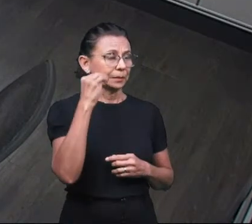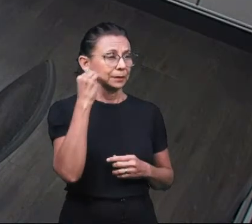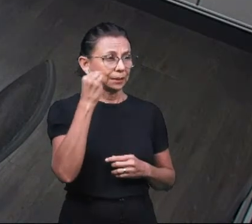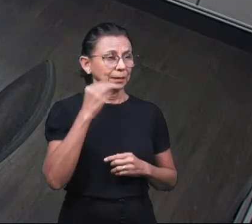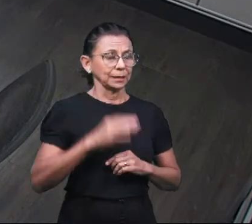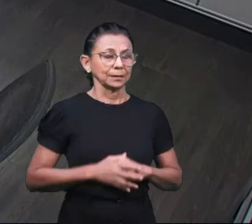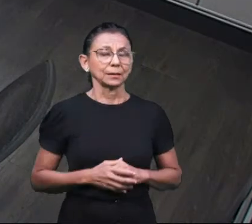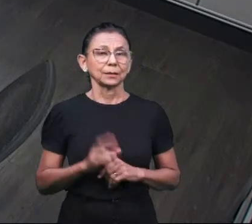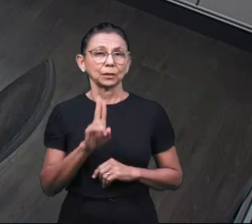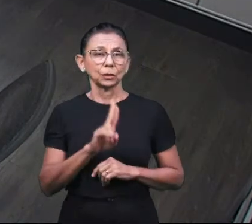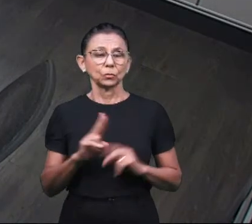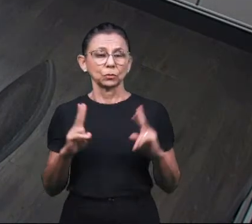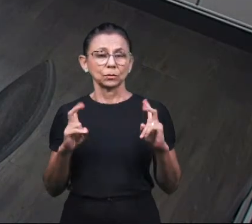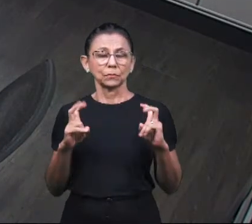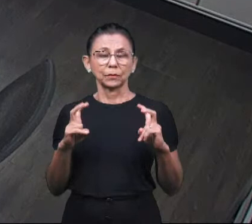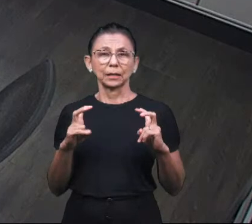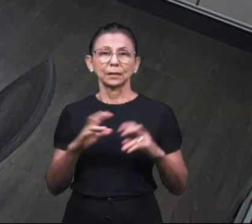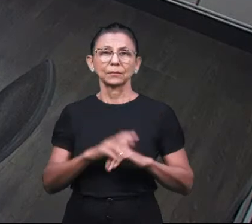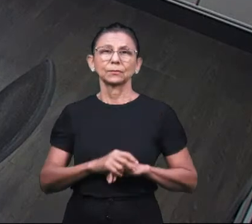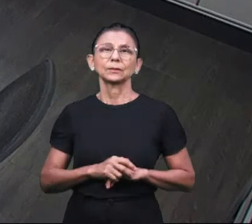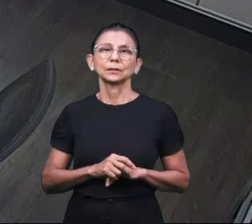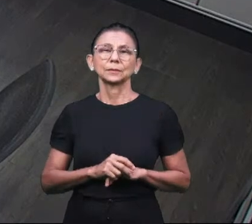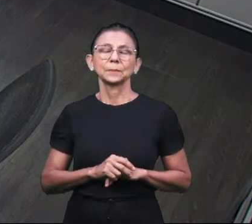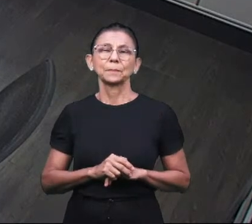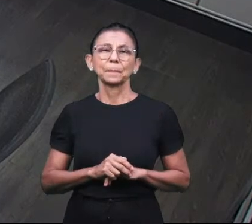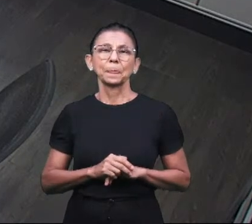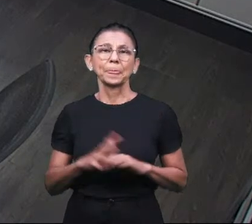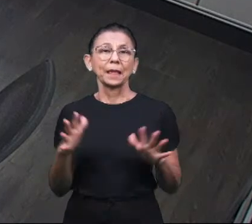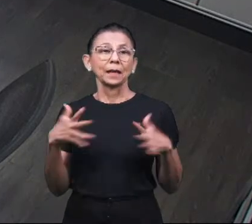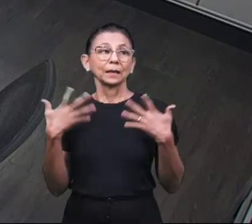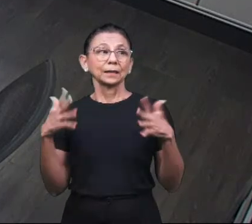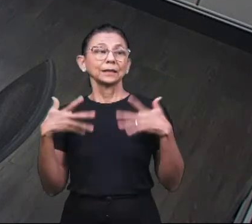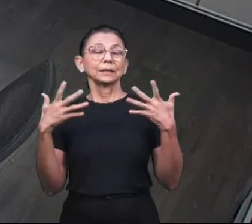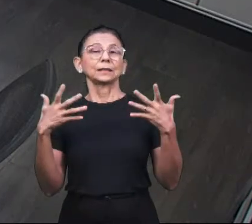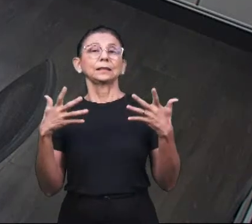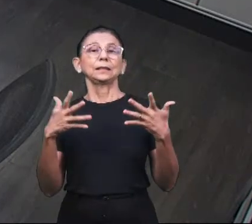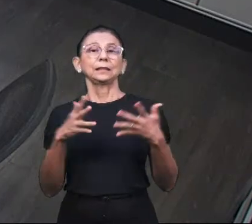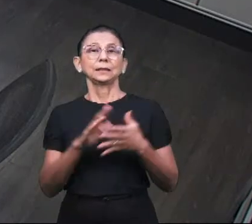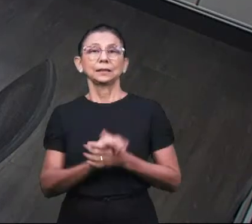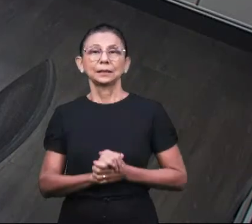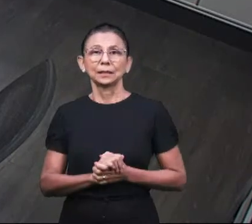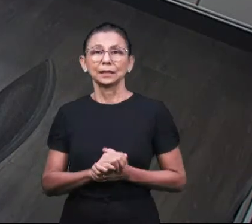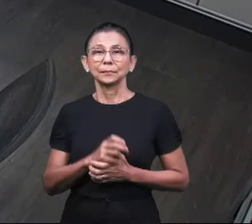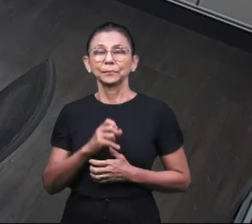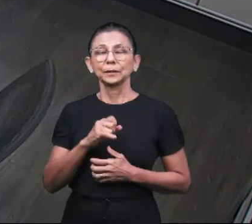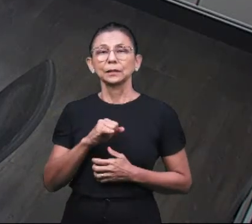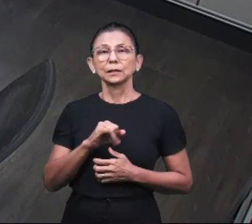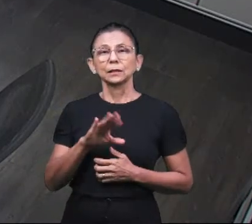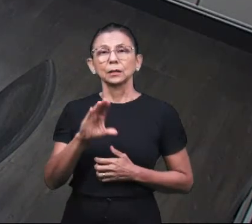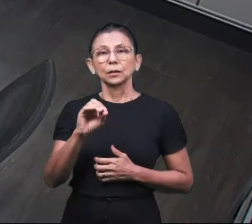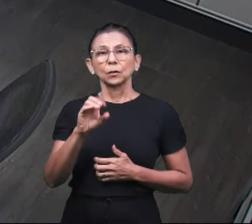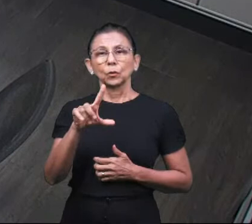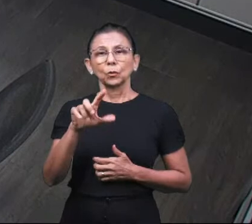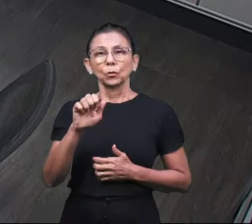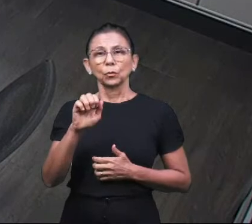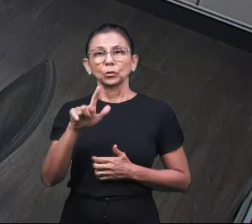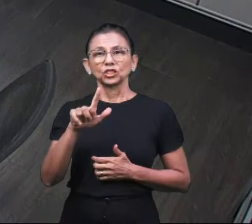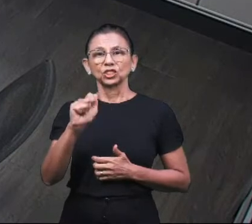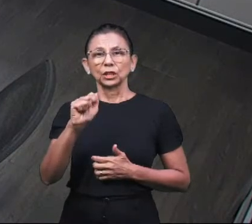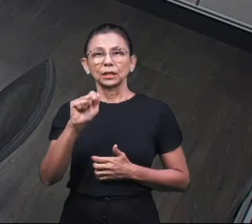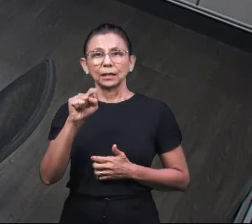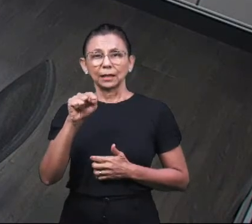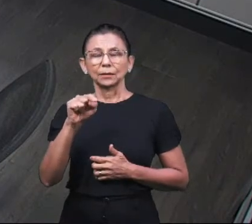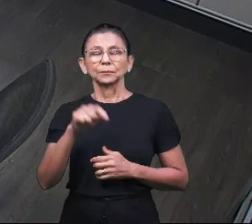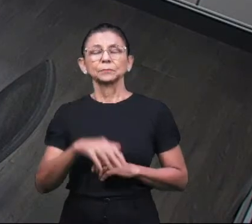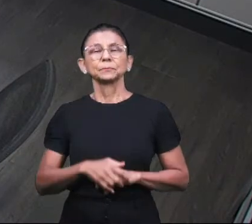eu falo assim: oxalá, na minha época de conversão, nós tivéssemos essa metodologia. Eu tenho